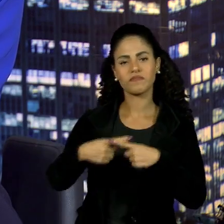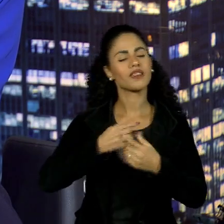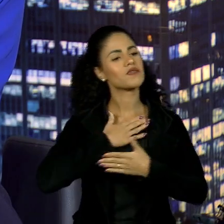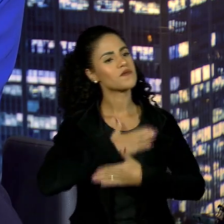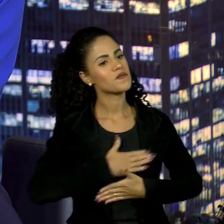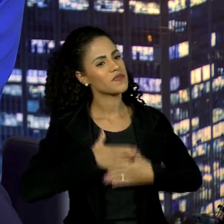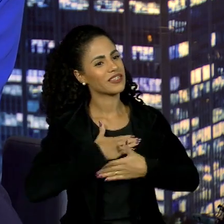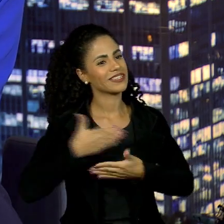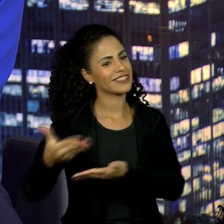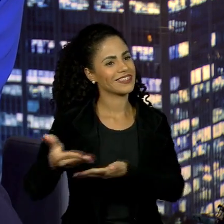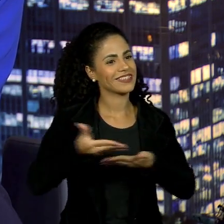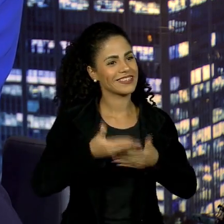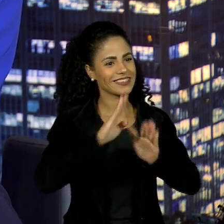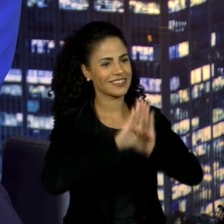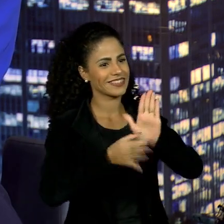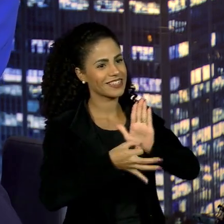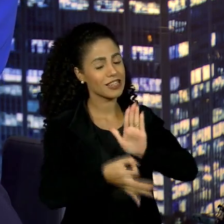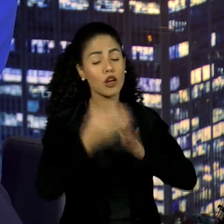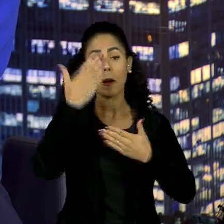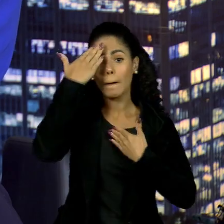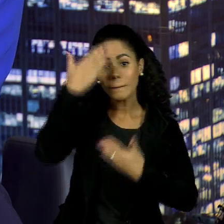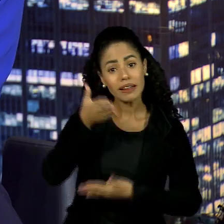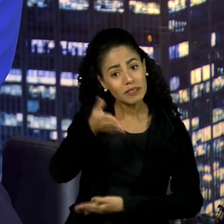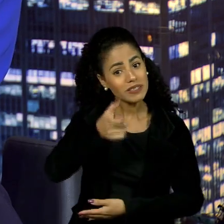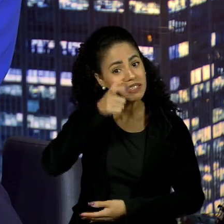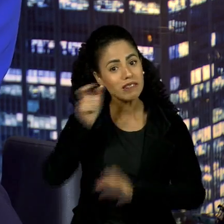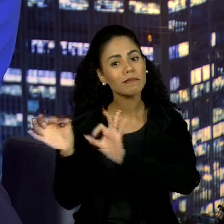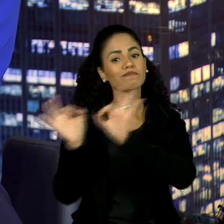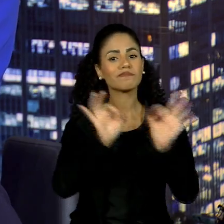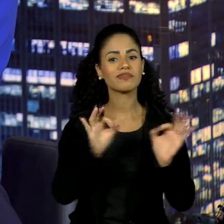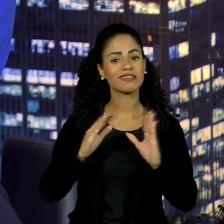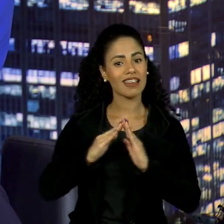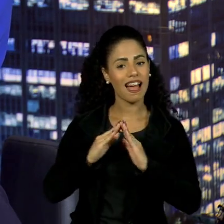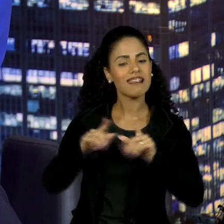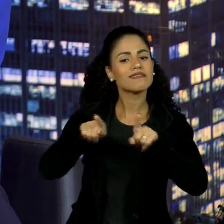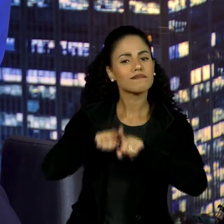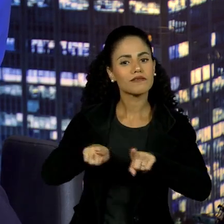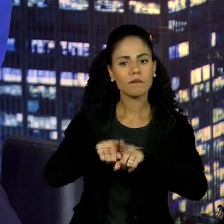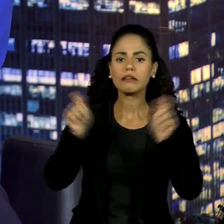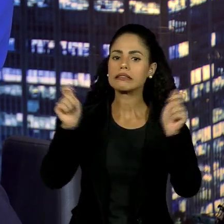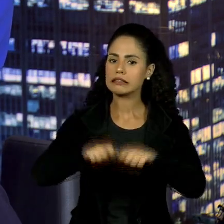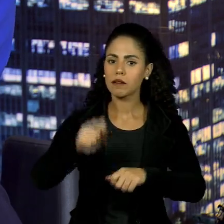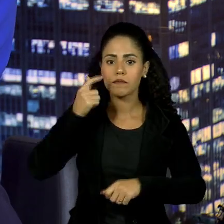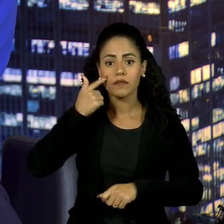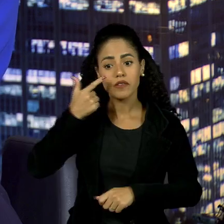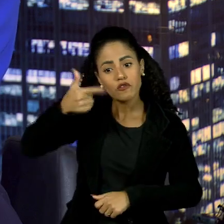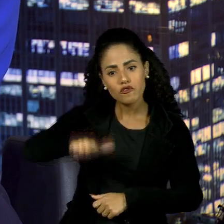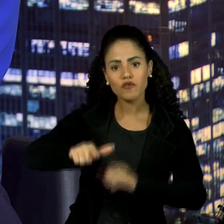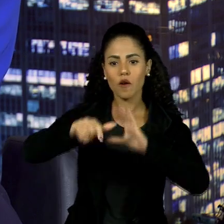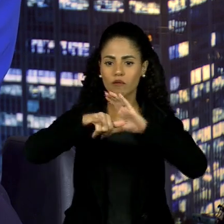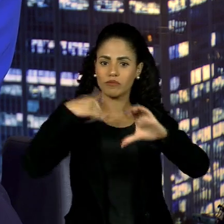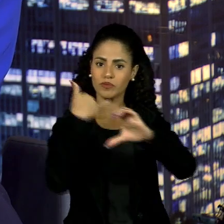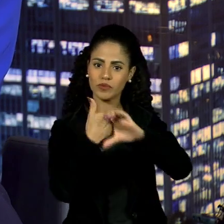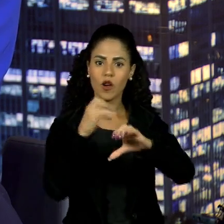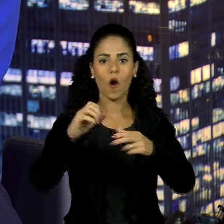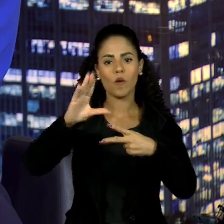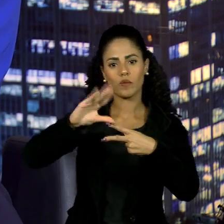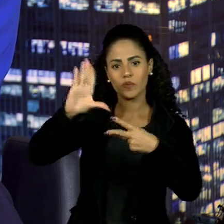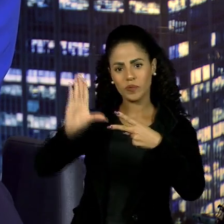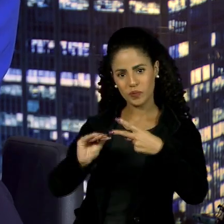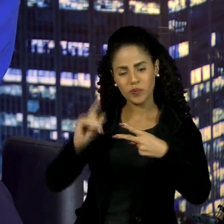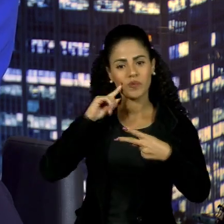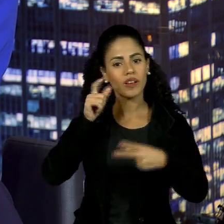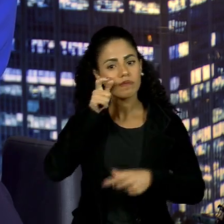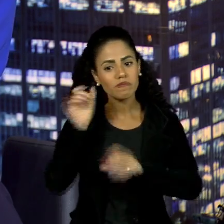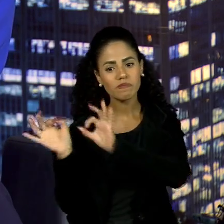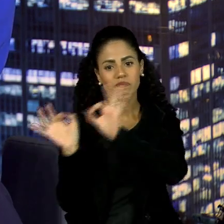prazer recebê-los aqui no Opinião e obrigada também a você que assistiu ao programa, que pode ser revisto pelo YouTube ou pelo Cultura Play. Assista aos